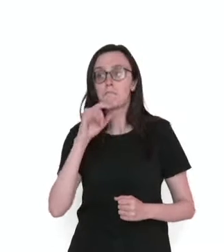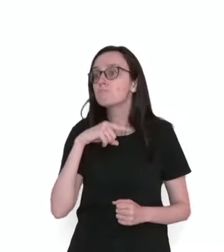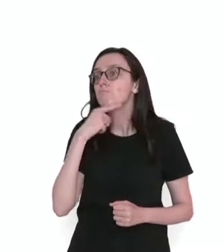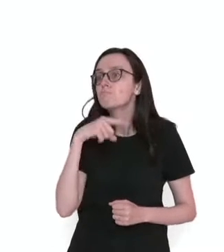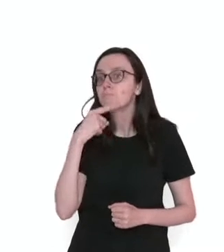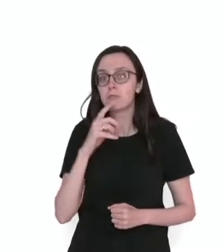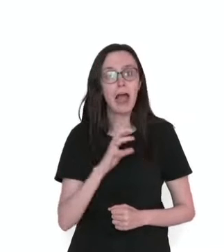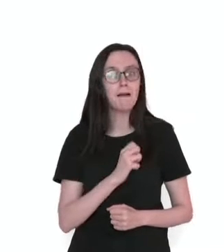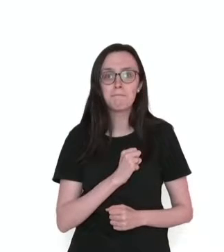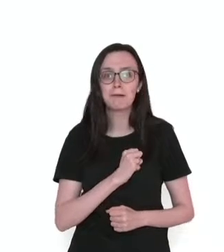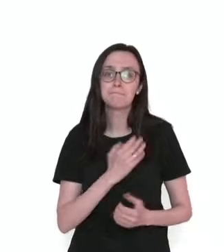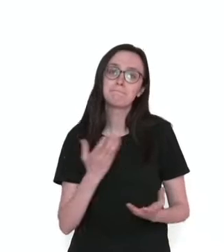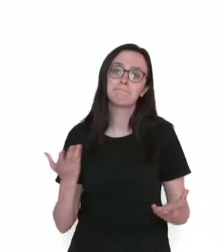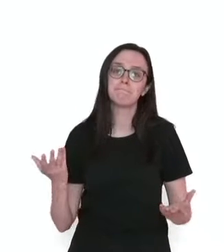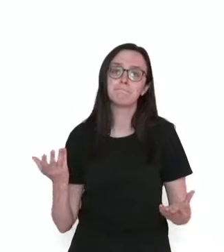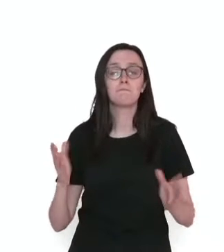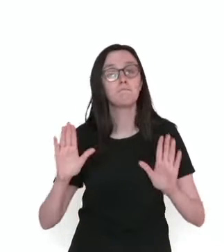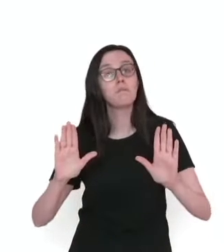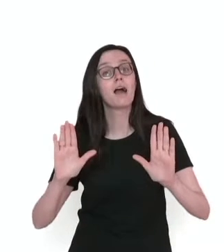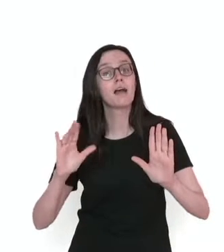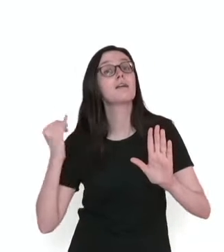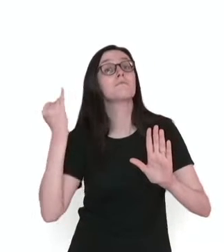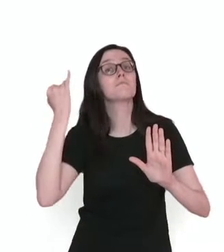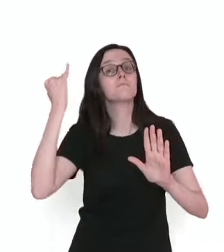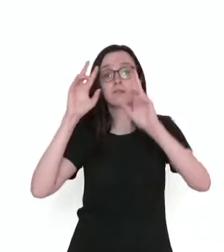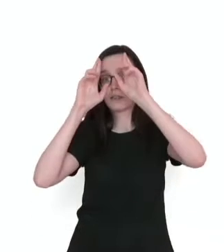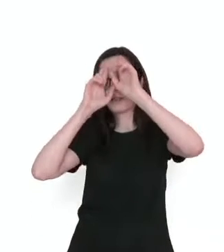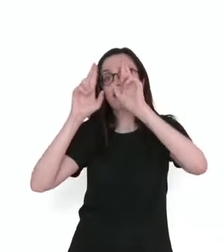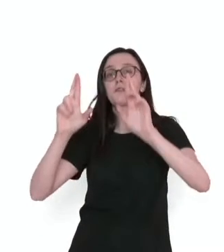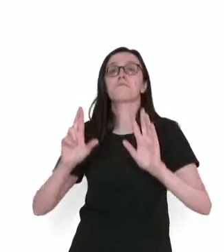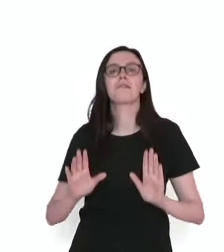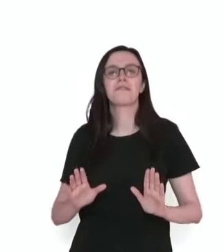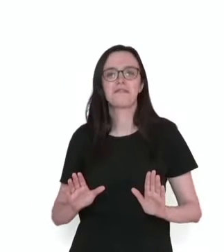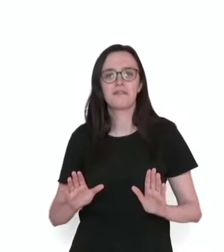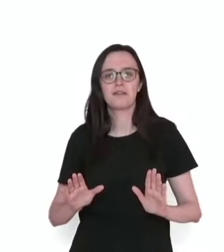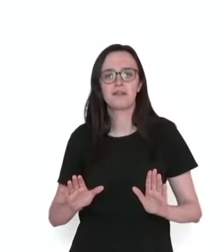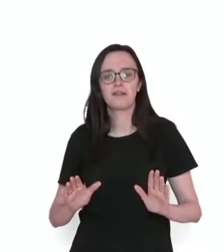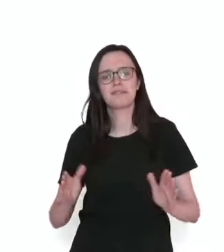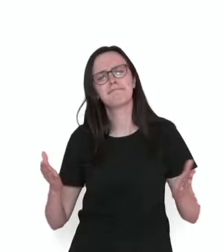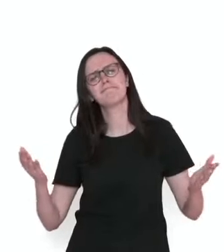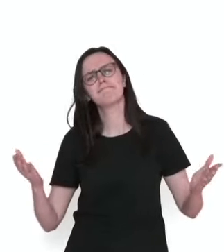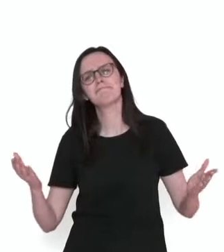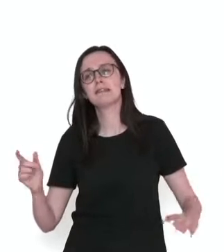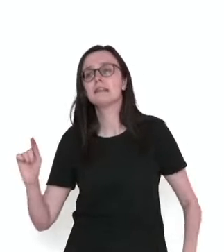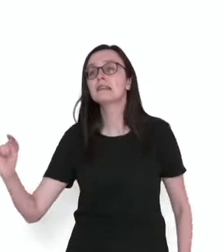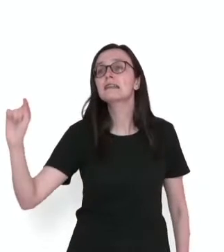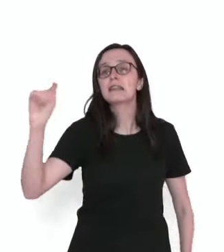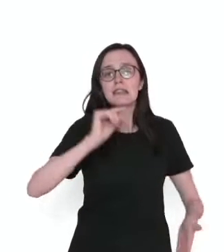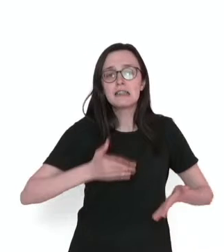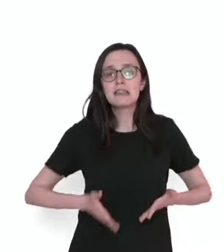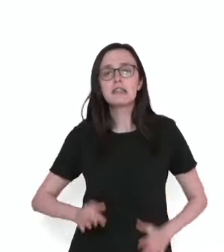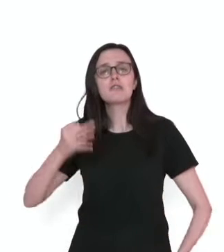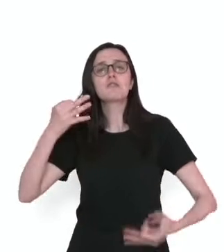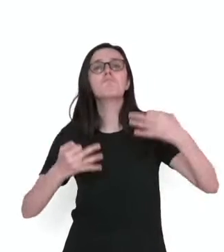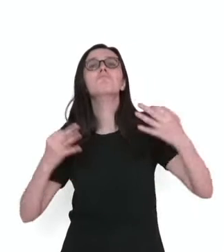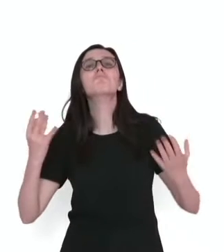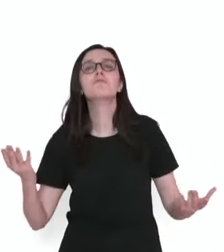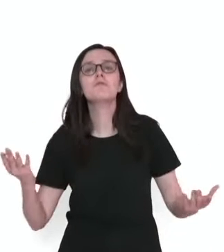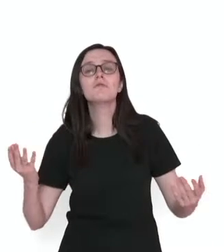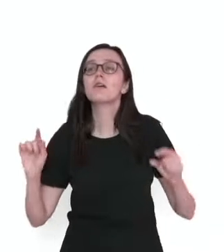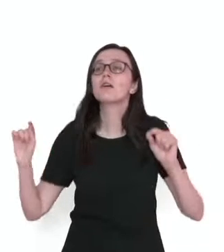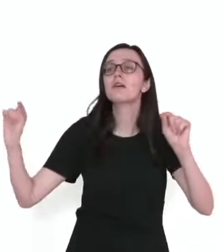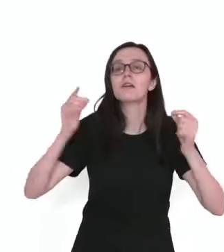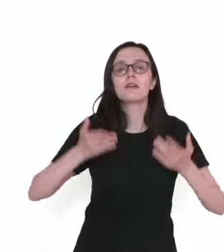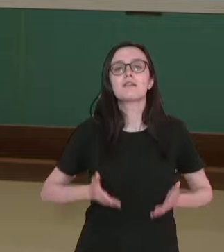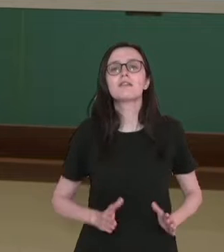ser amor, seja pelo menos respeito. Ah, quem nasceu para julgar e quem